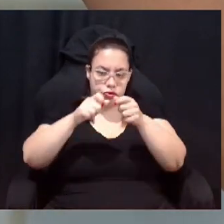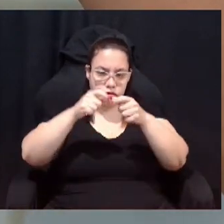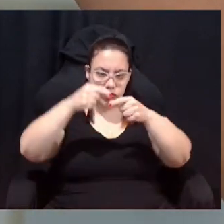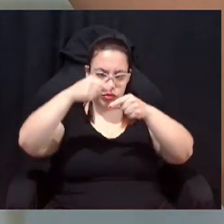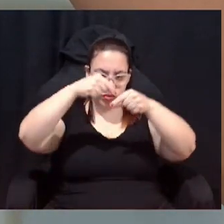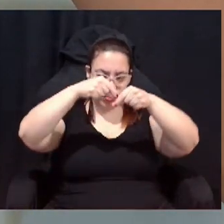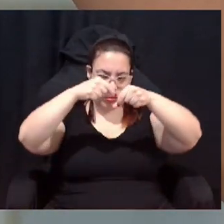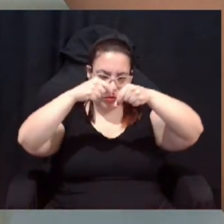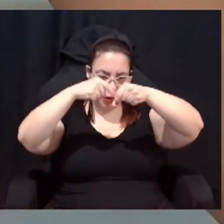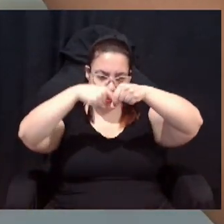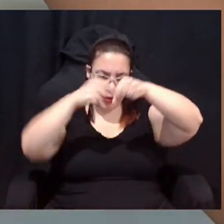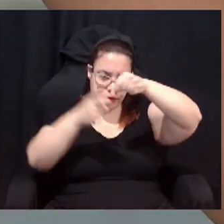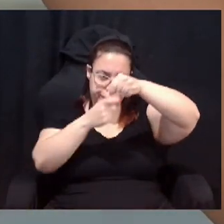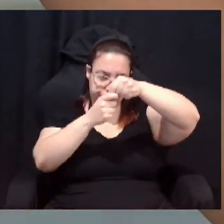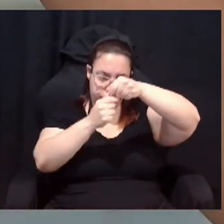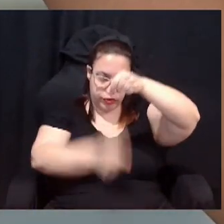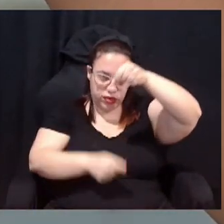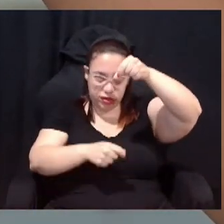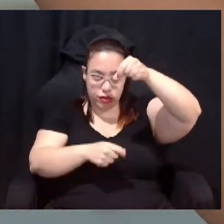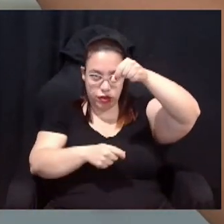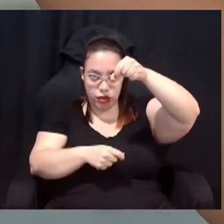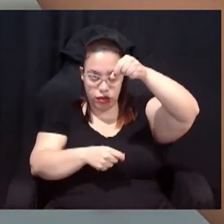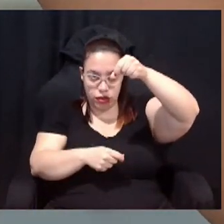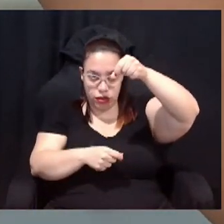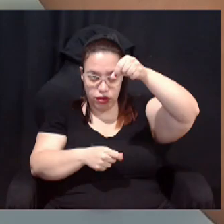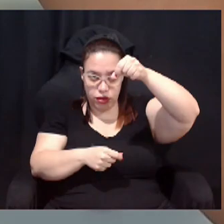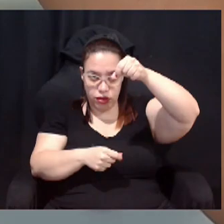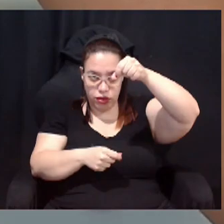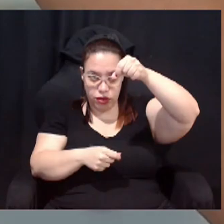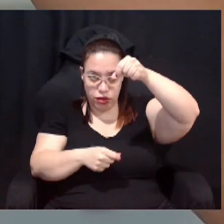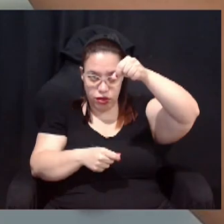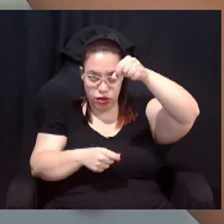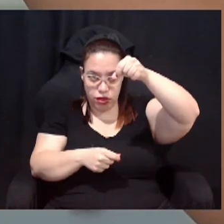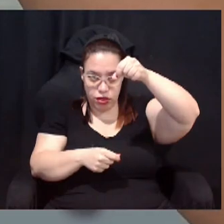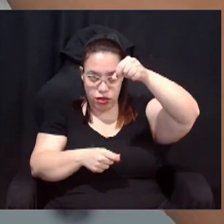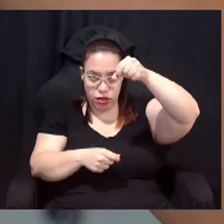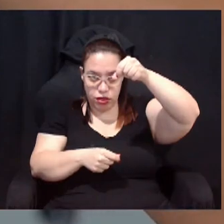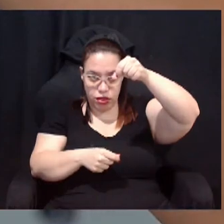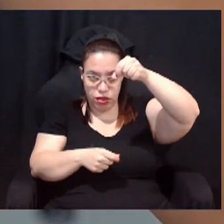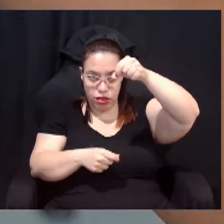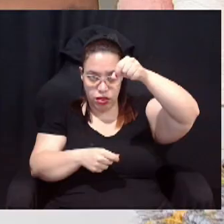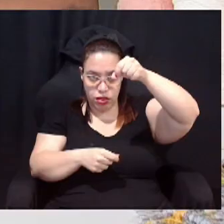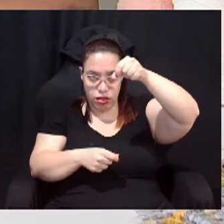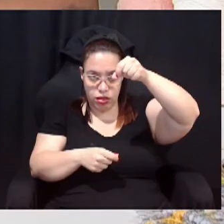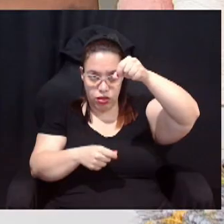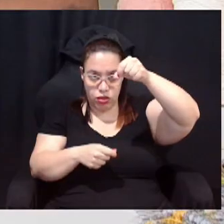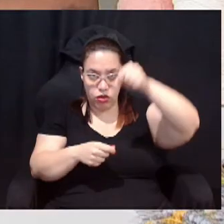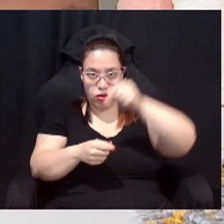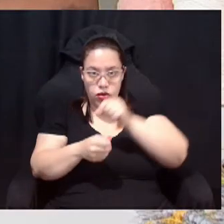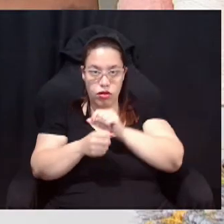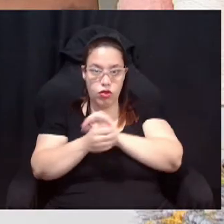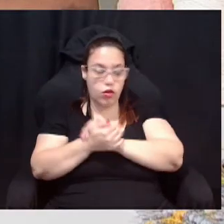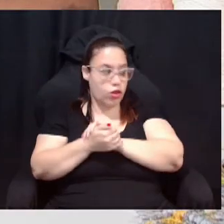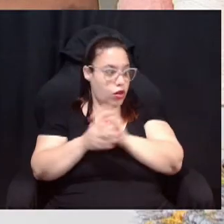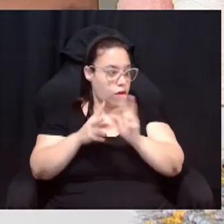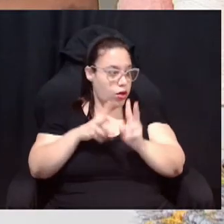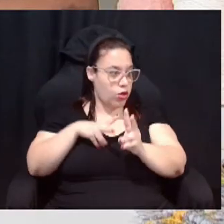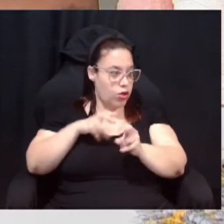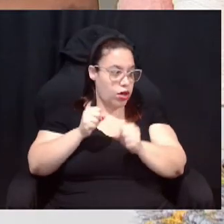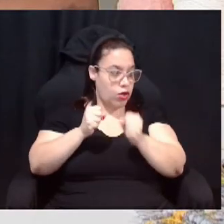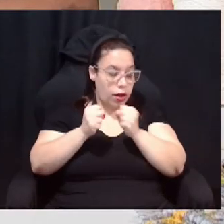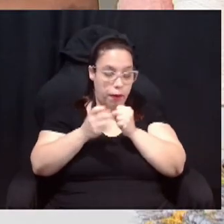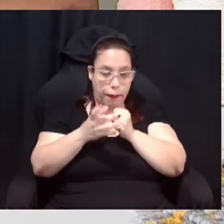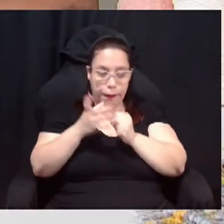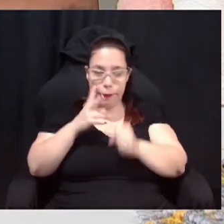para enrolar, tá? Passo por dentro dela e junto ela aqui embaixo. Só dou uma seguradinha, não aperto, tá? Ela precisa